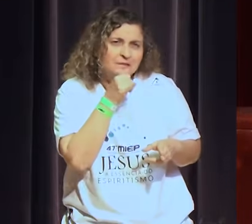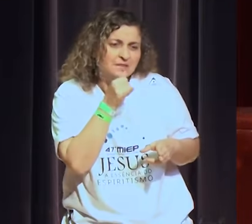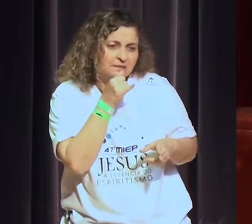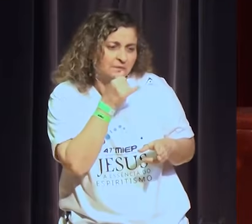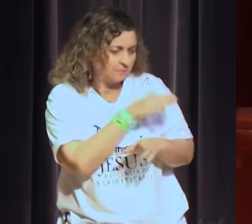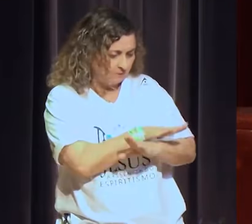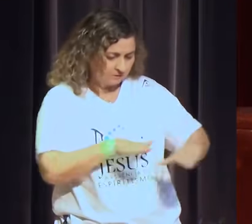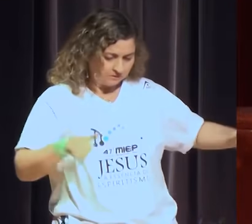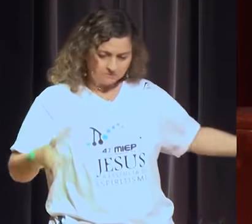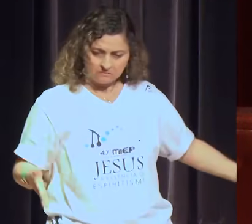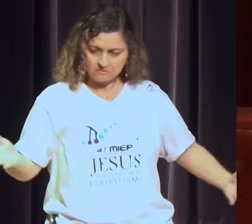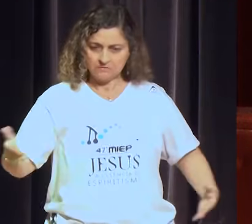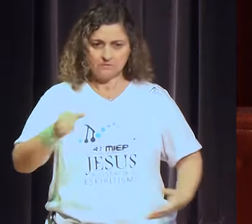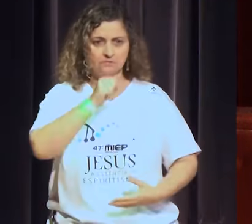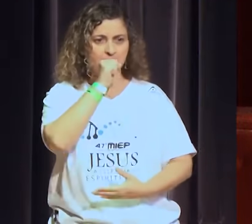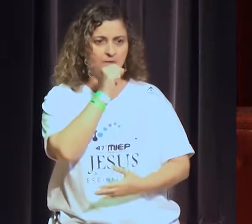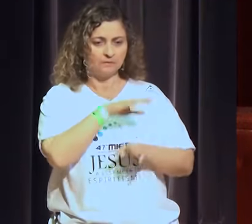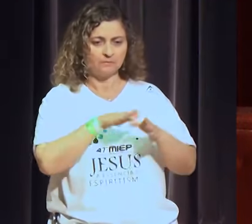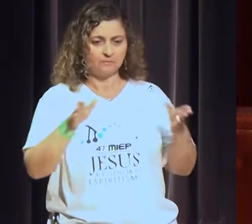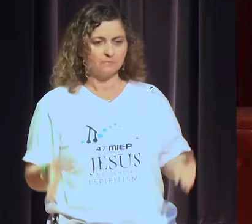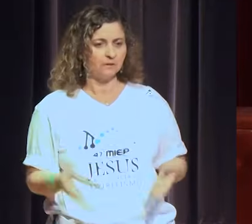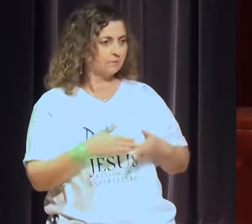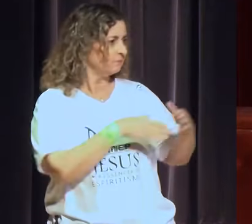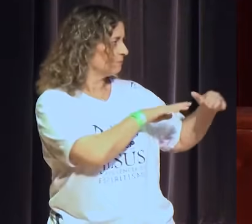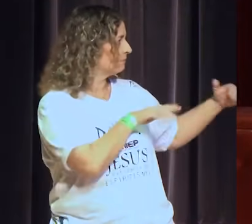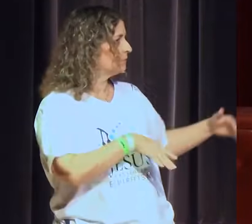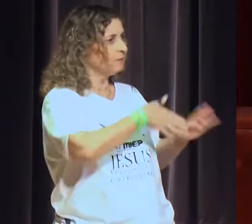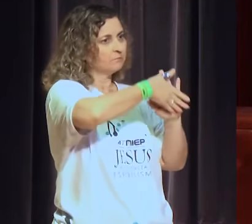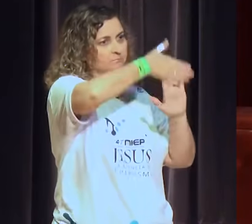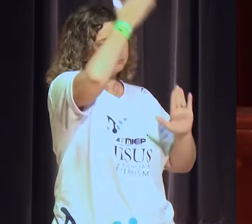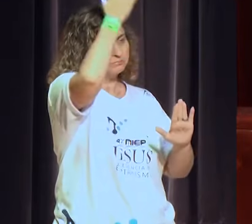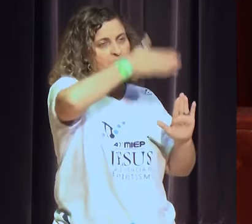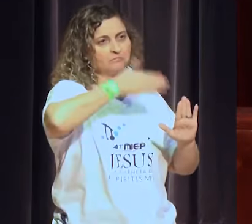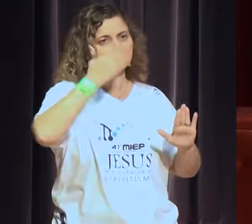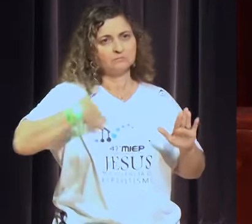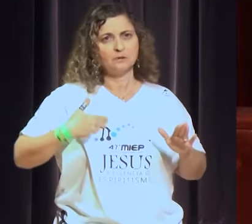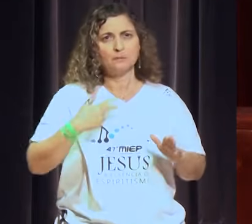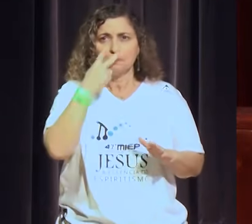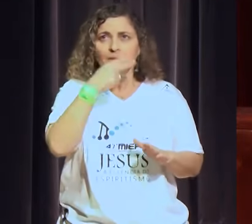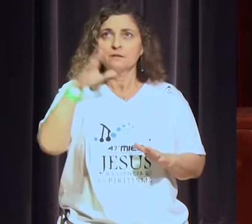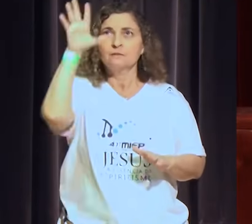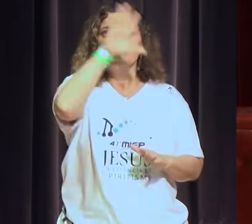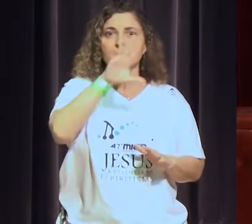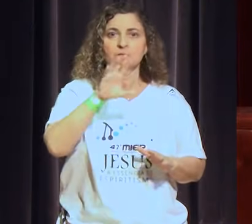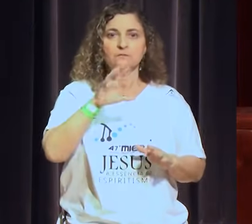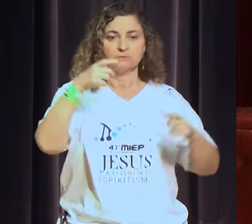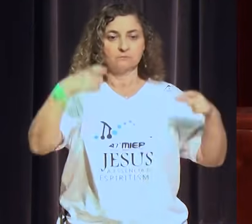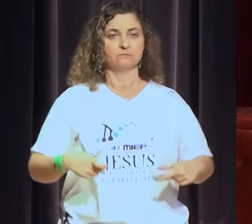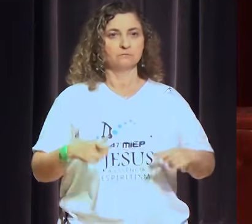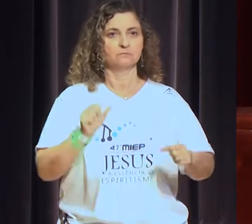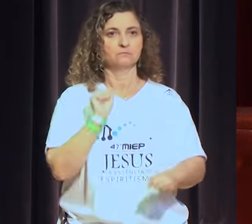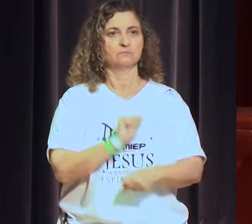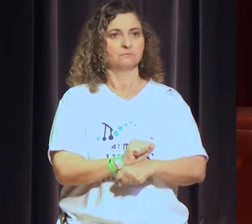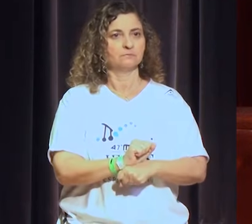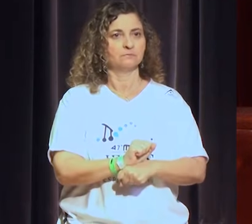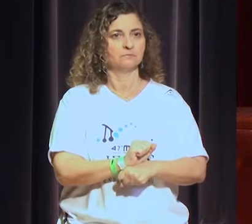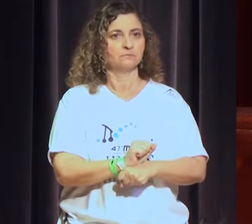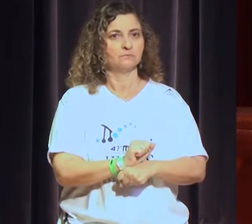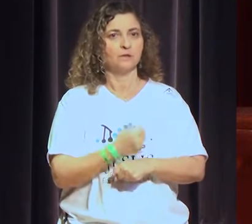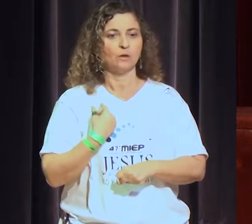cadeiras, a mesa, a cortina. O espaço é uma coisa fixa e eu preencho ele com coisas.